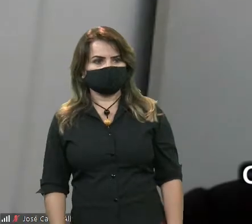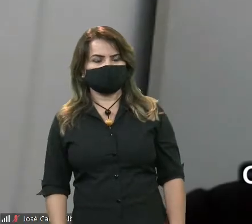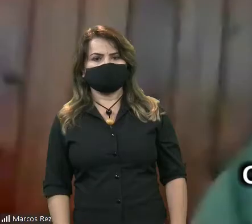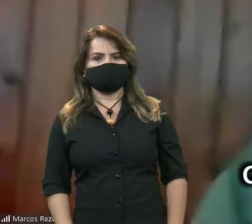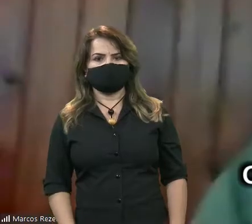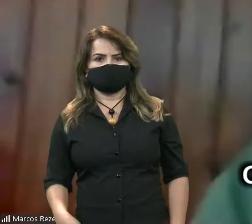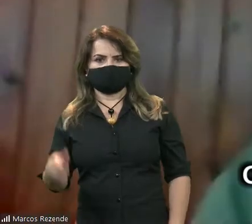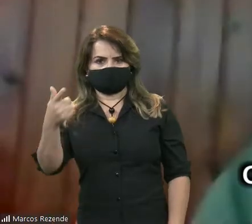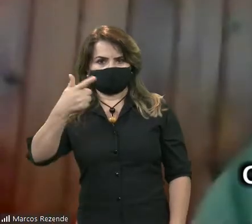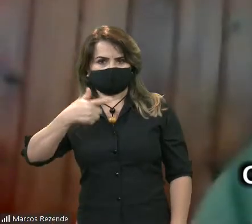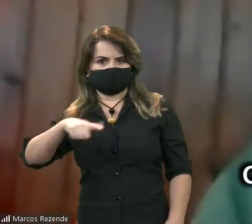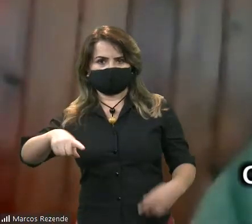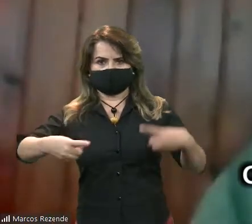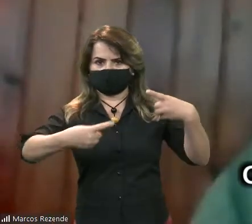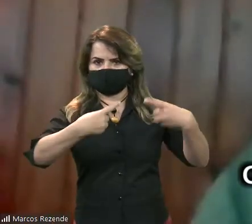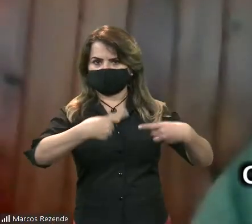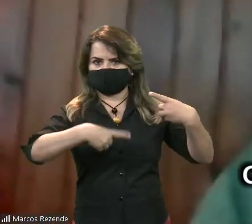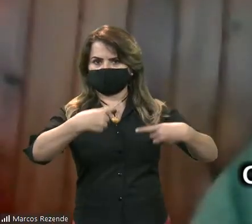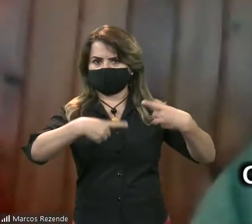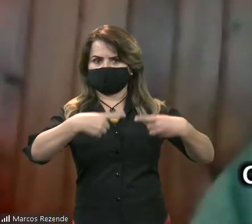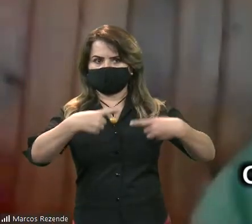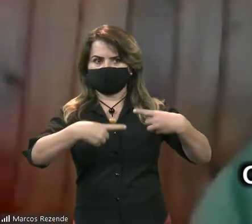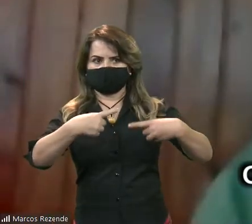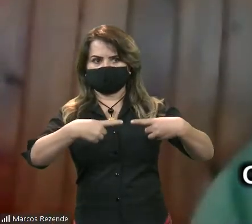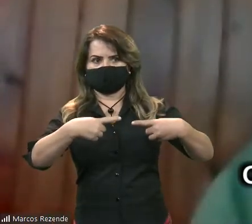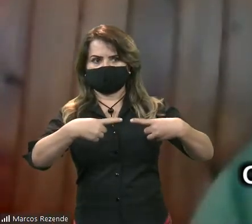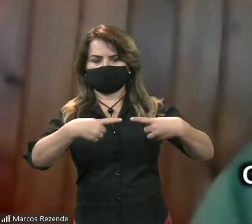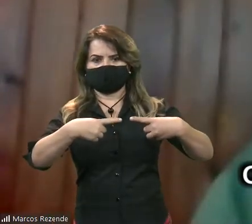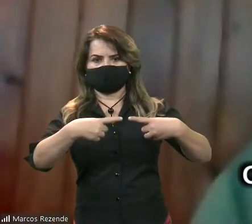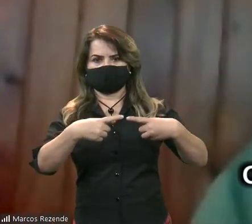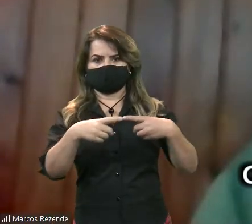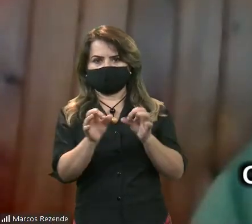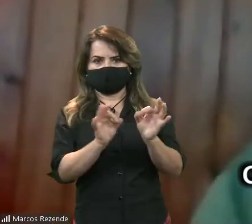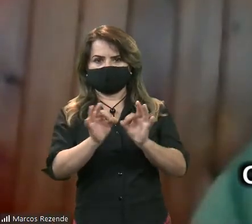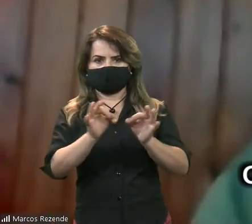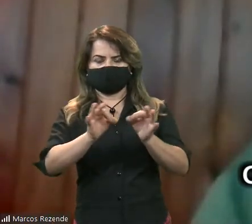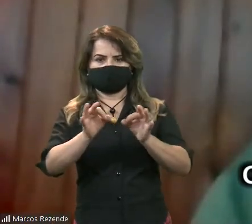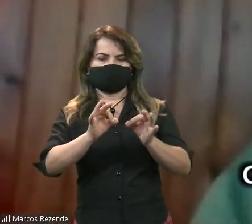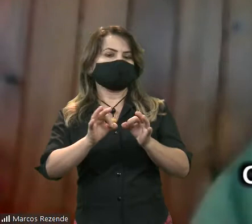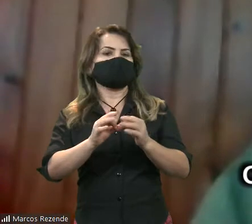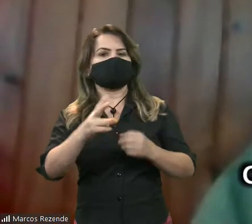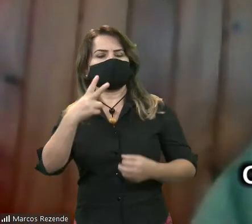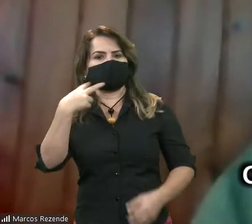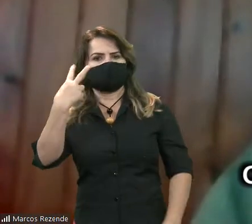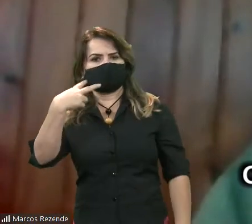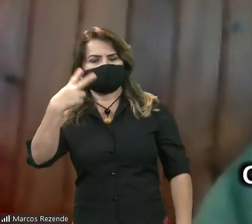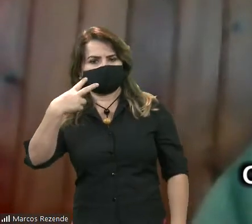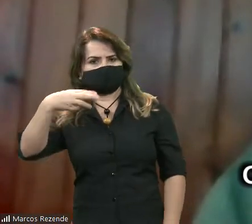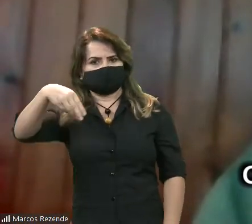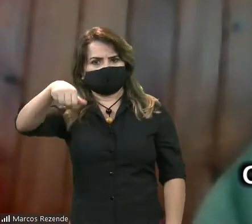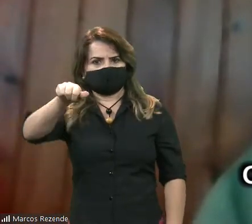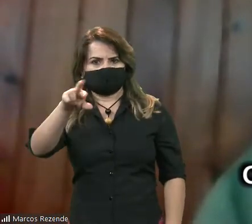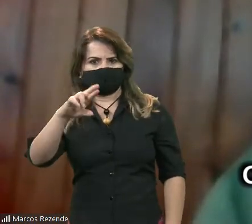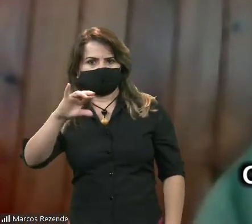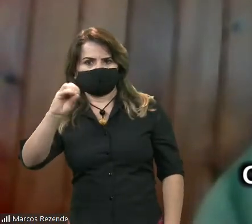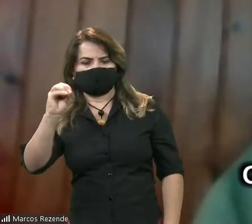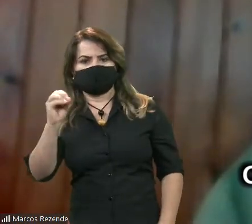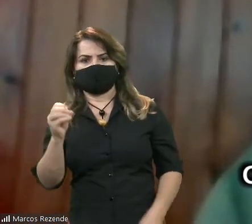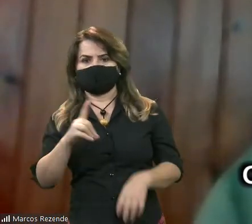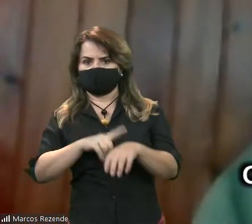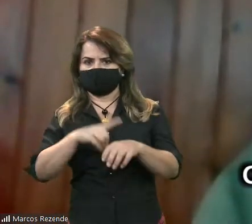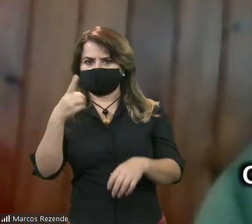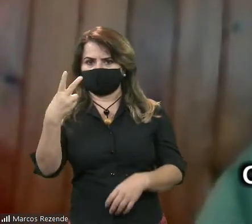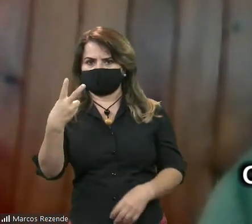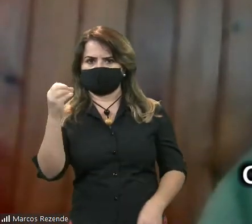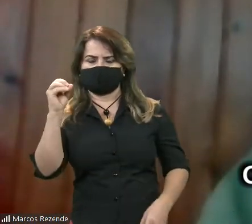Na continuidade da discussão do projeto, pede a palavra o vereador Maurício Roberto, que dispõe por 20 minutos.